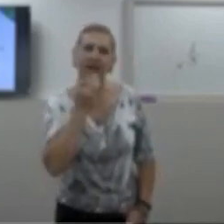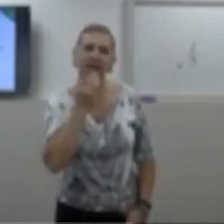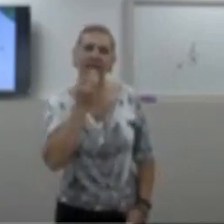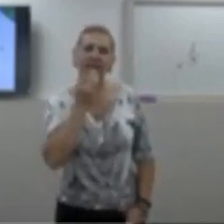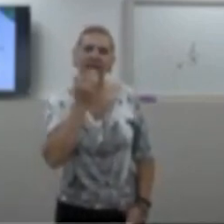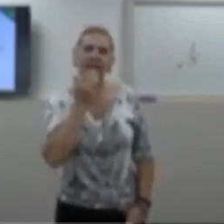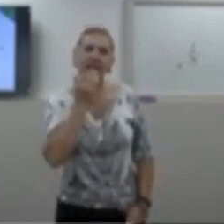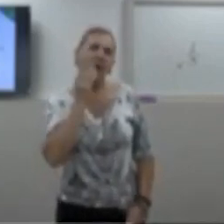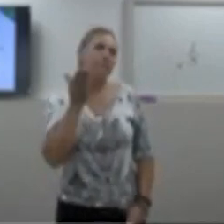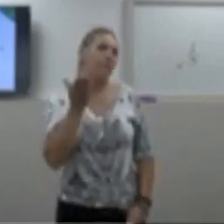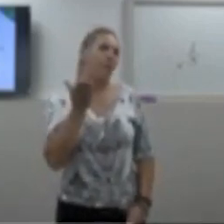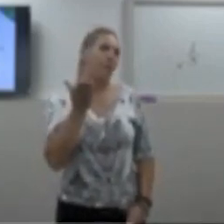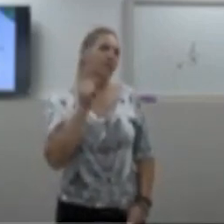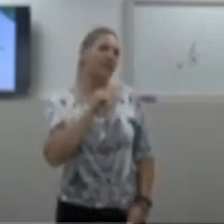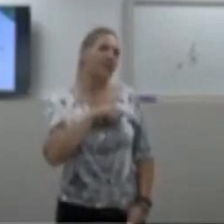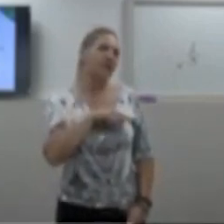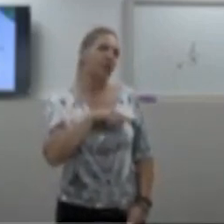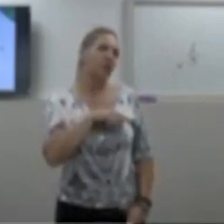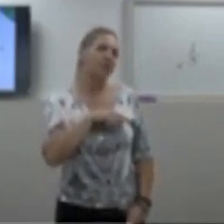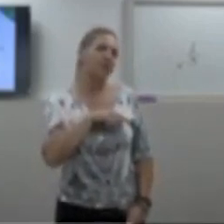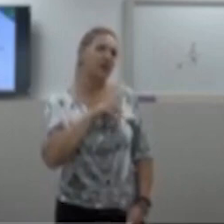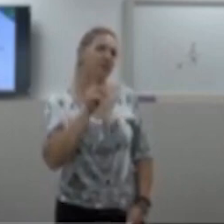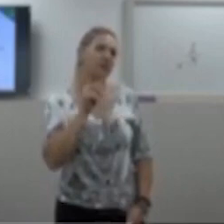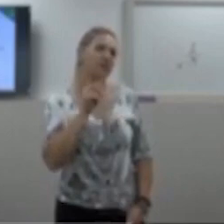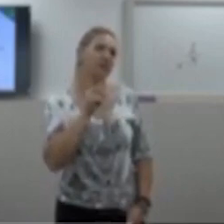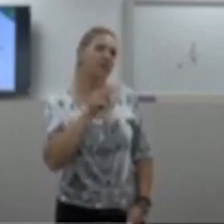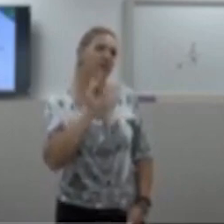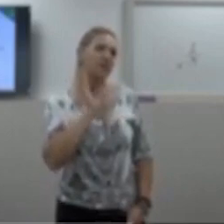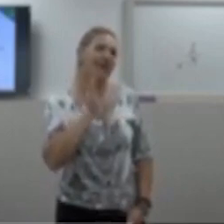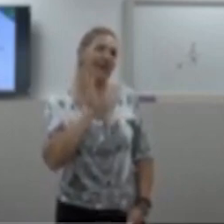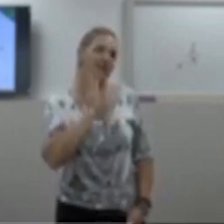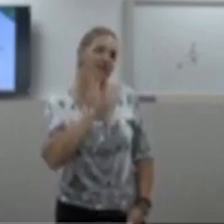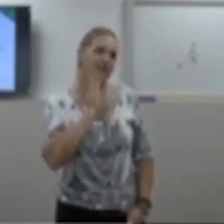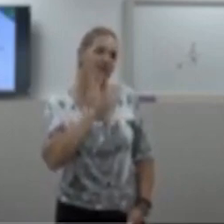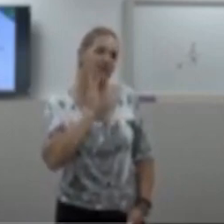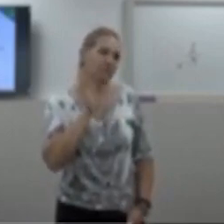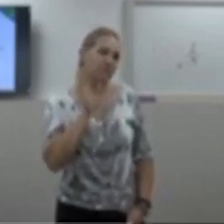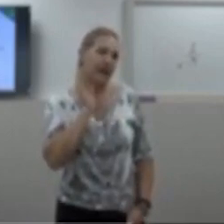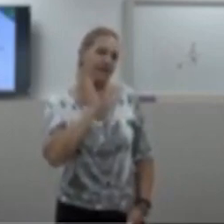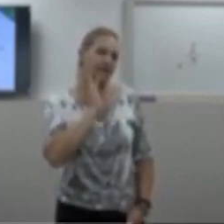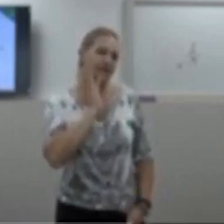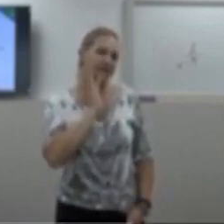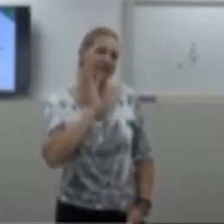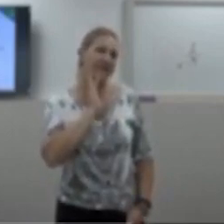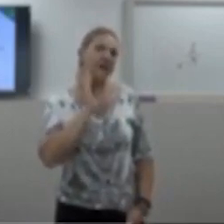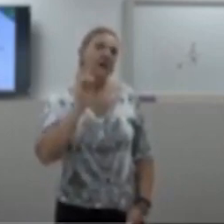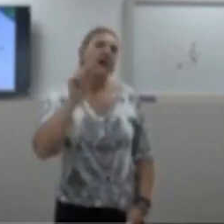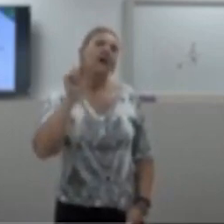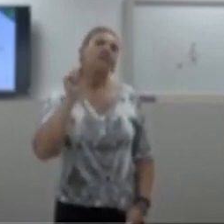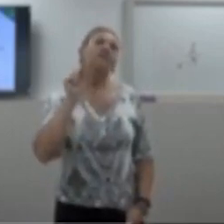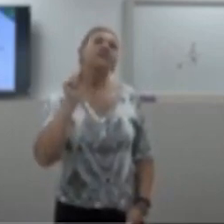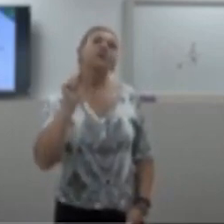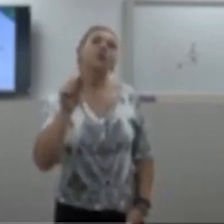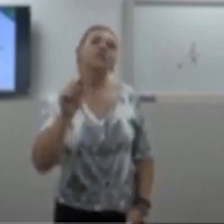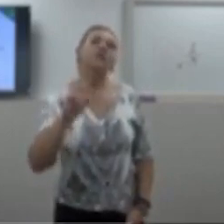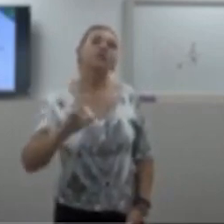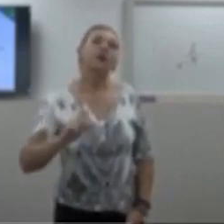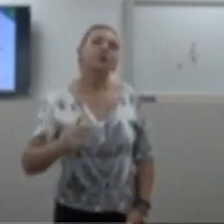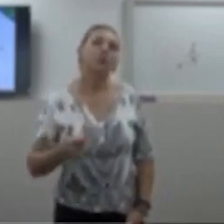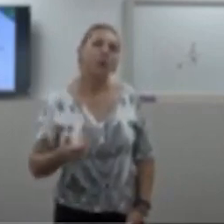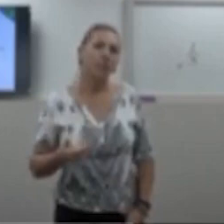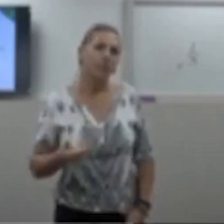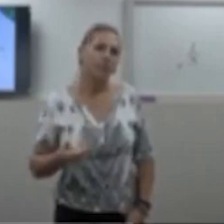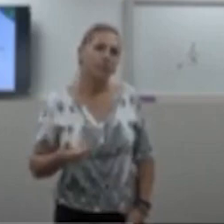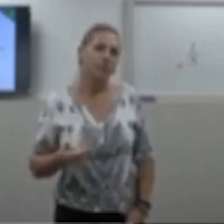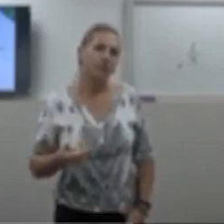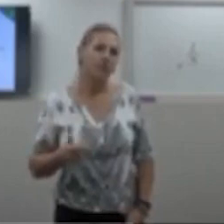triplo da sua idade. Bom, você tem 12? Não, professora, não tenho 12, tenho 10. Tá. Você tem 12 e eu